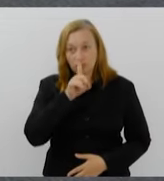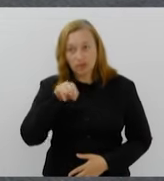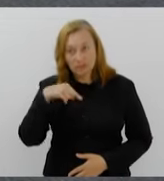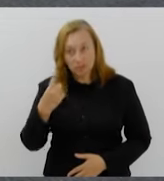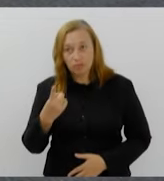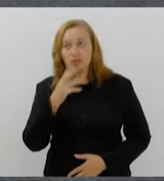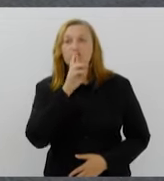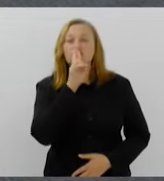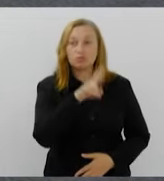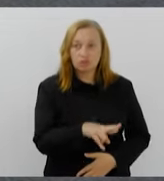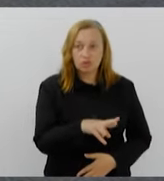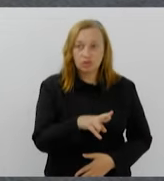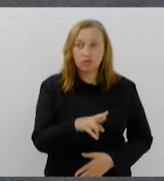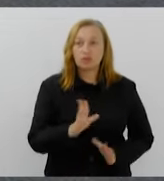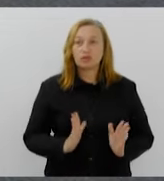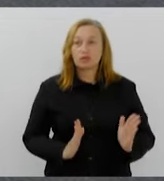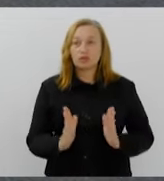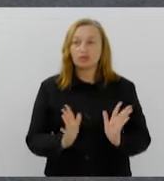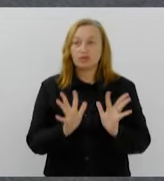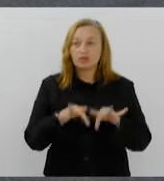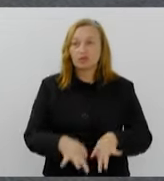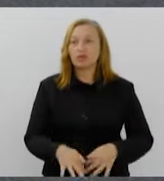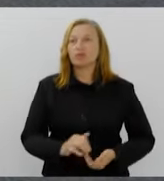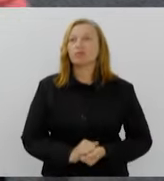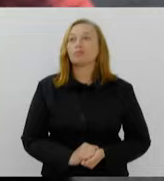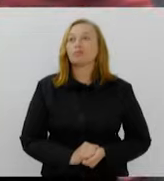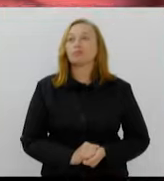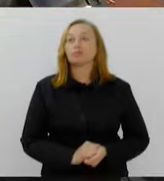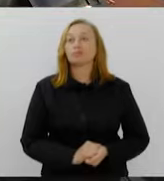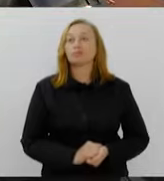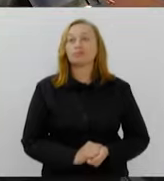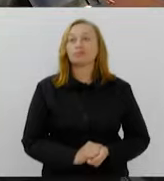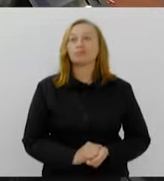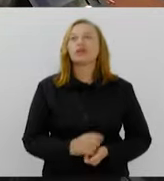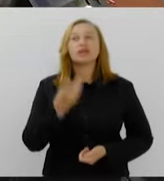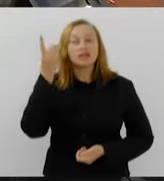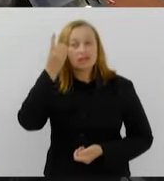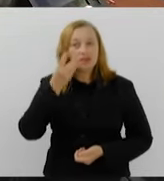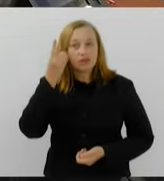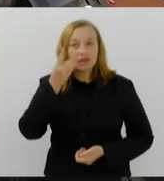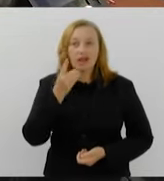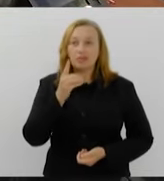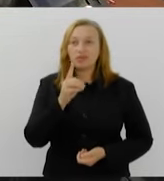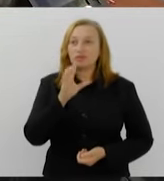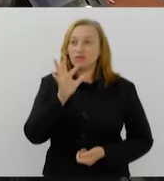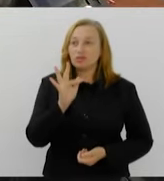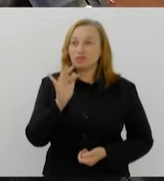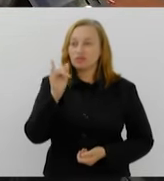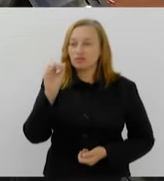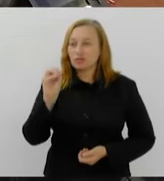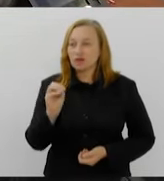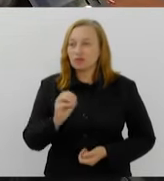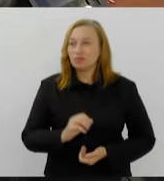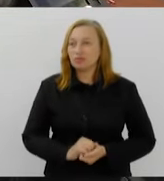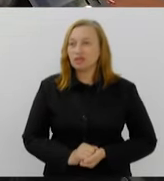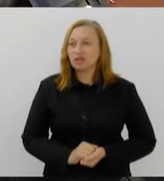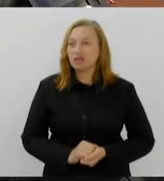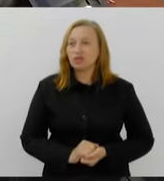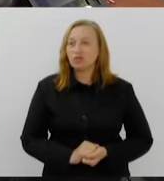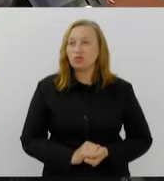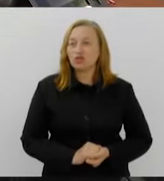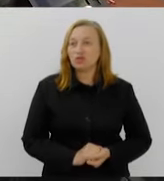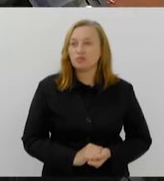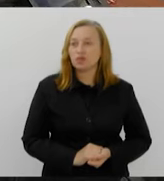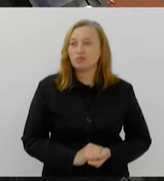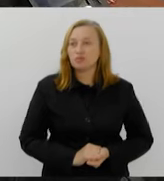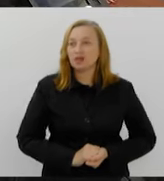responder vossa excelência no expediente final tá meu amor Deputado Fábio Silva Presidente declaração de voto por favor declaração de voto hoje